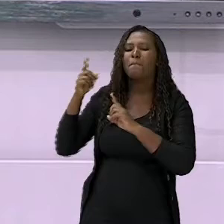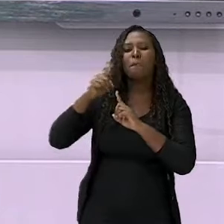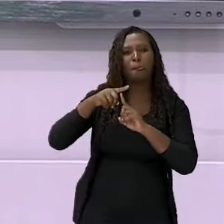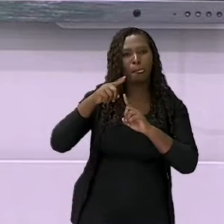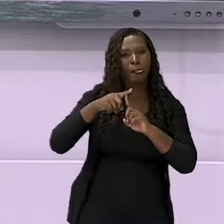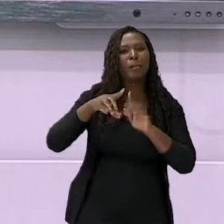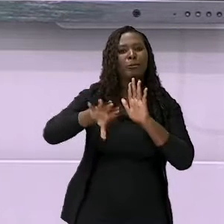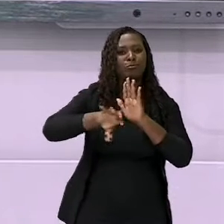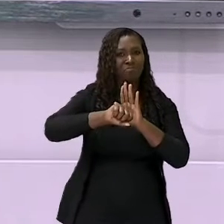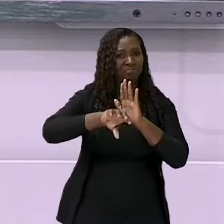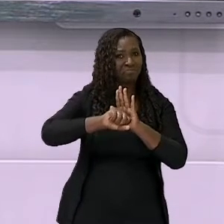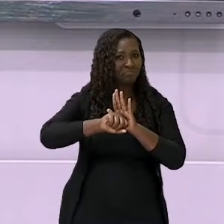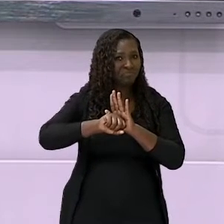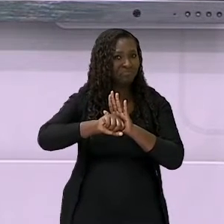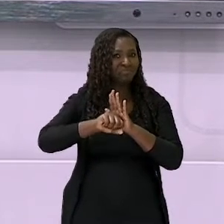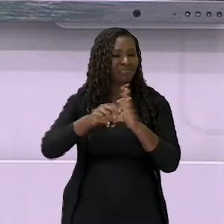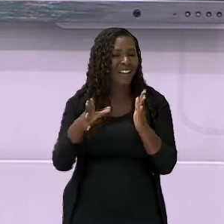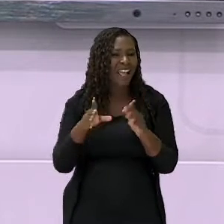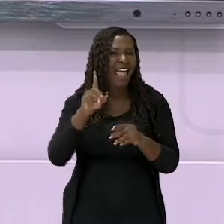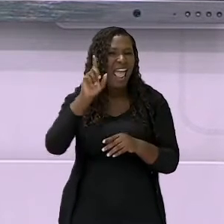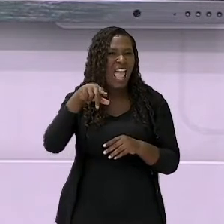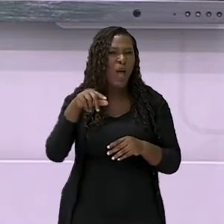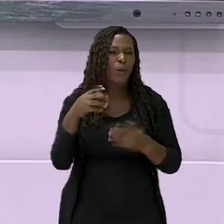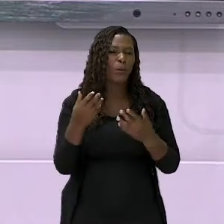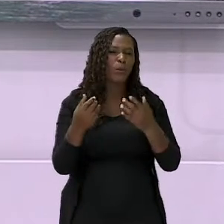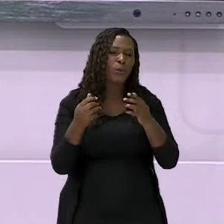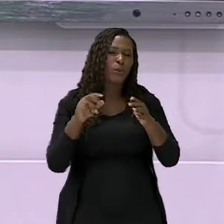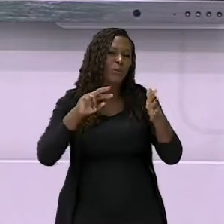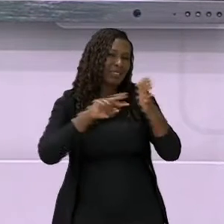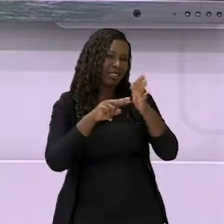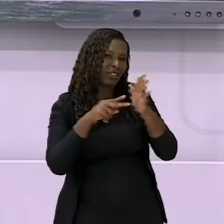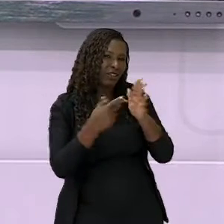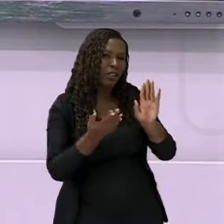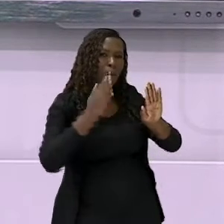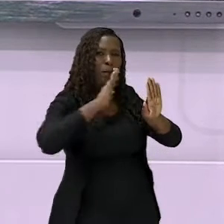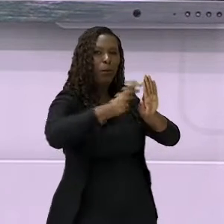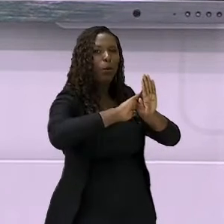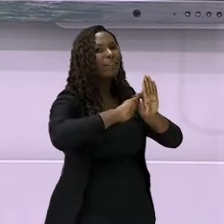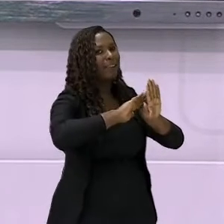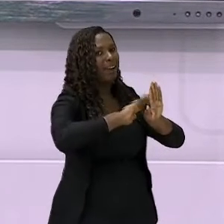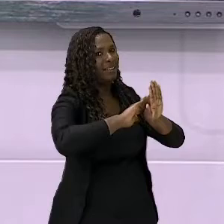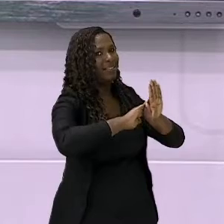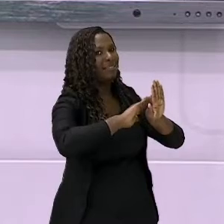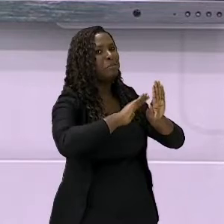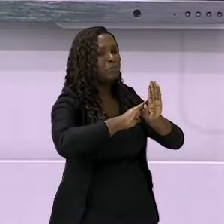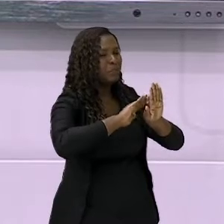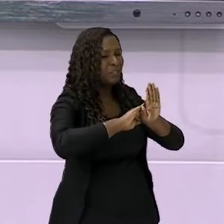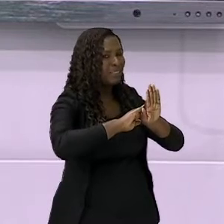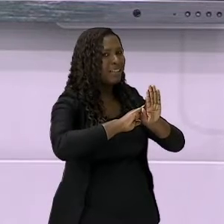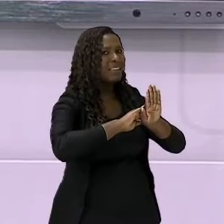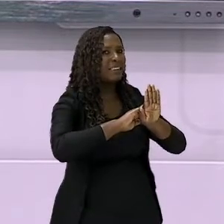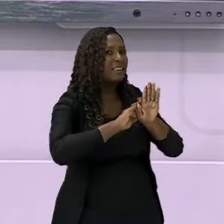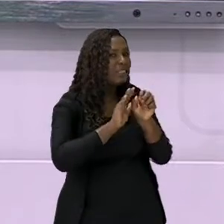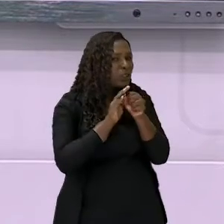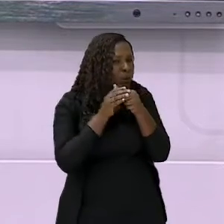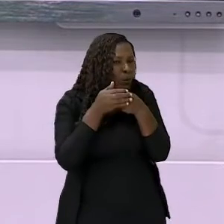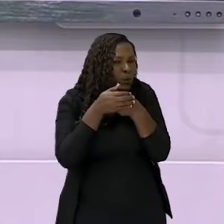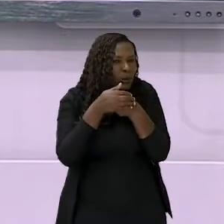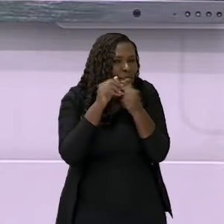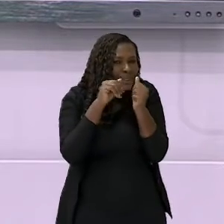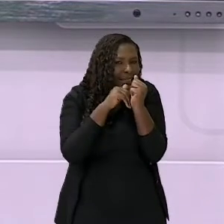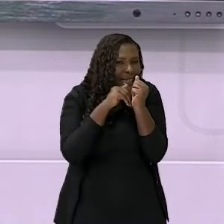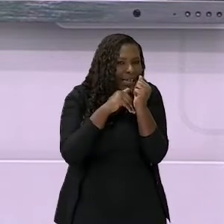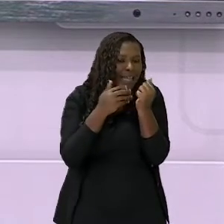que parece é. Então é a hora da gente prestar bastante atenção. Observe essas figuras, observe